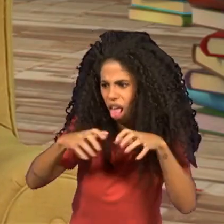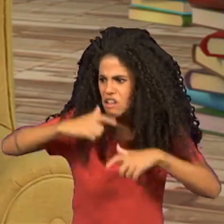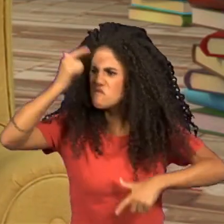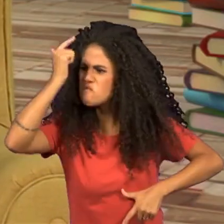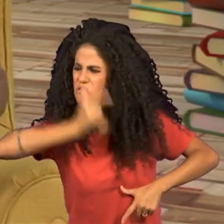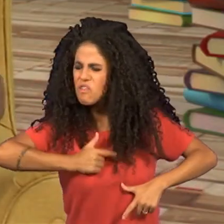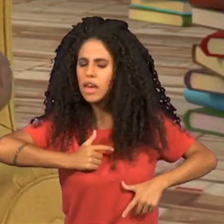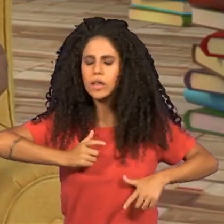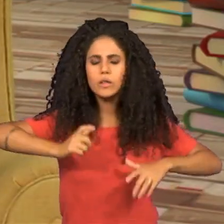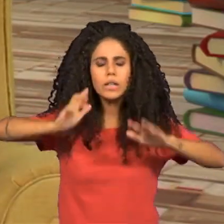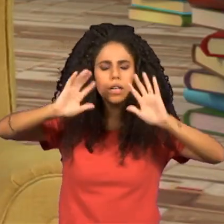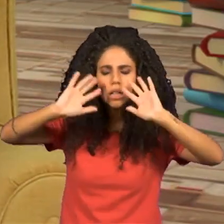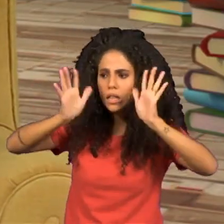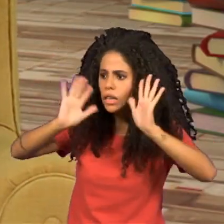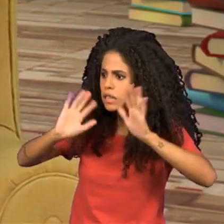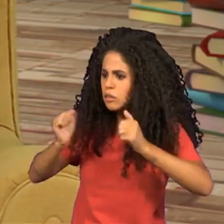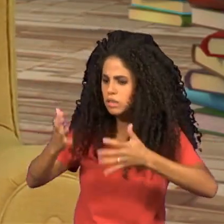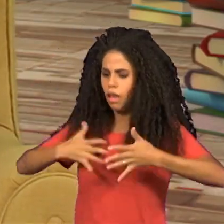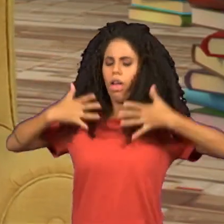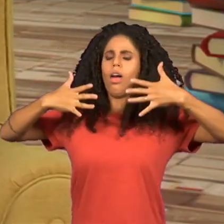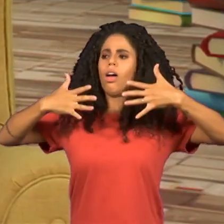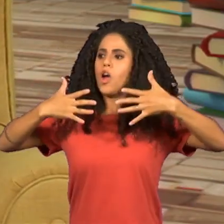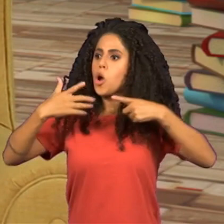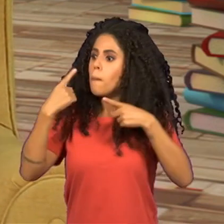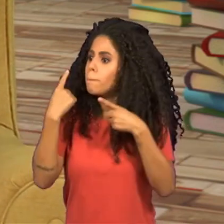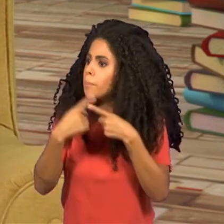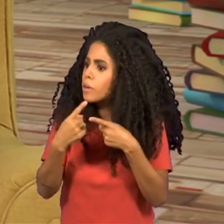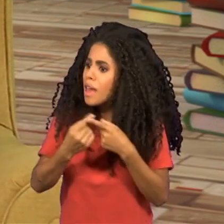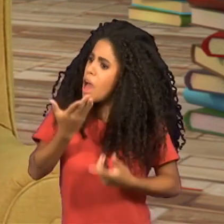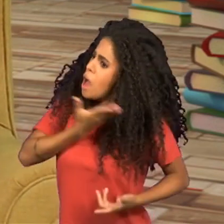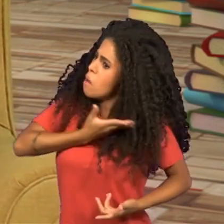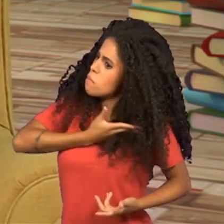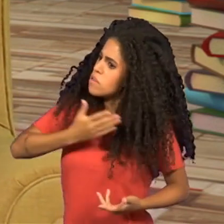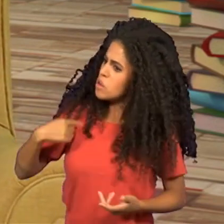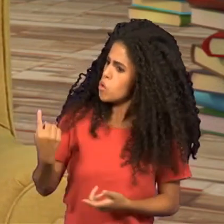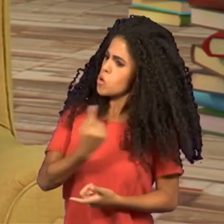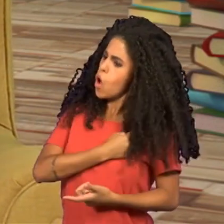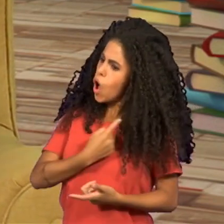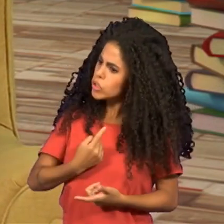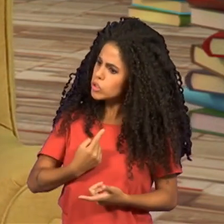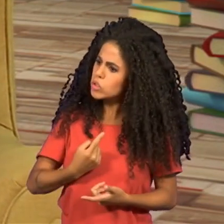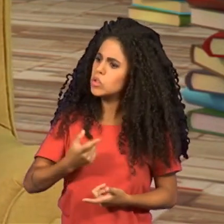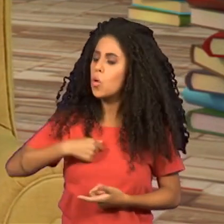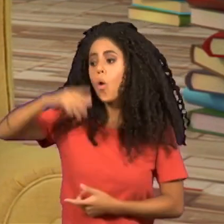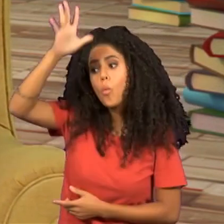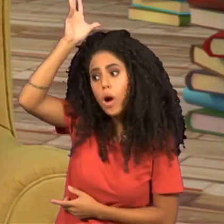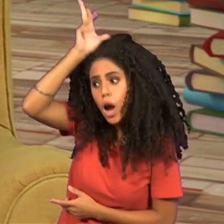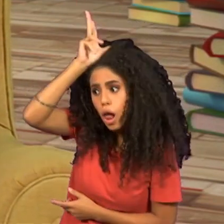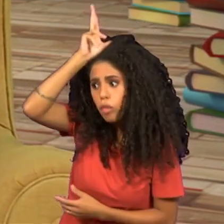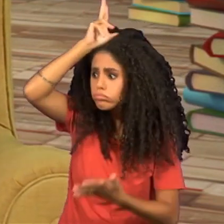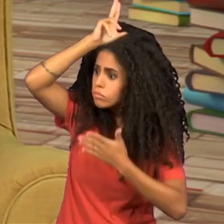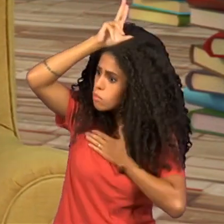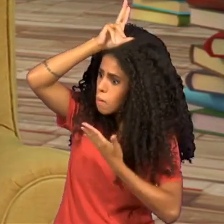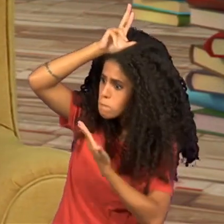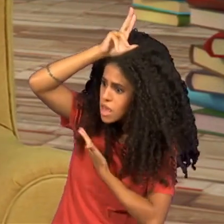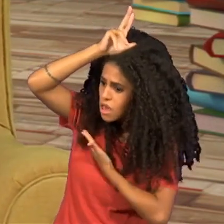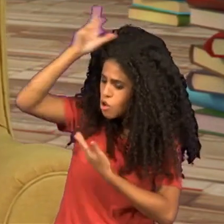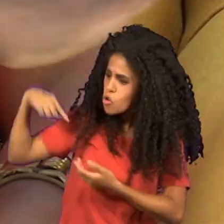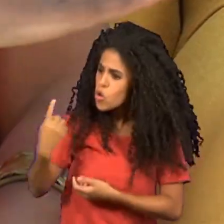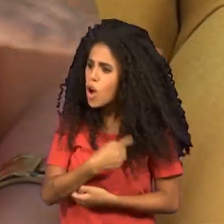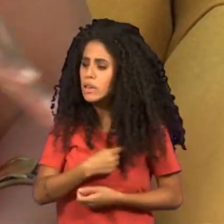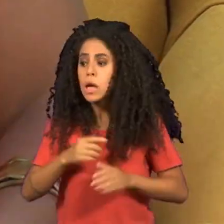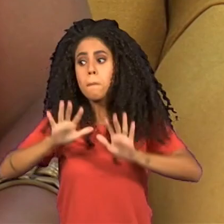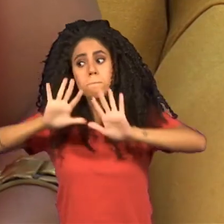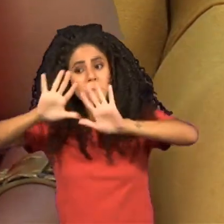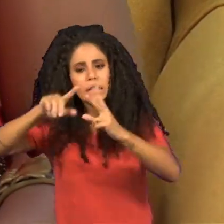nem deveria lhe causar espanto Este é o nosso amigo o senhor galo agora este